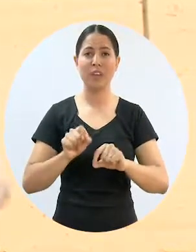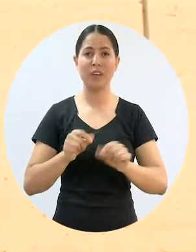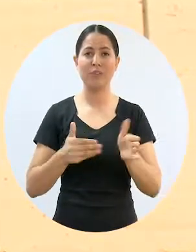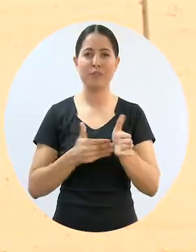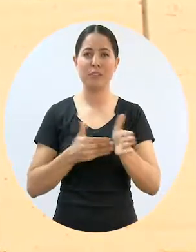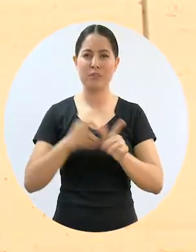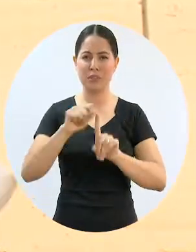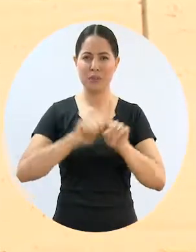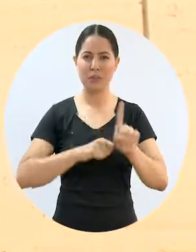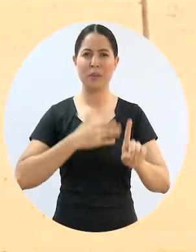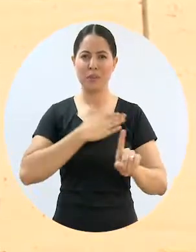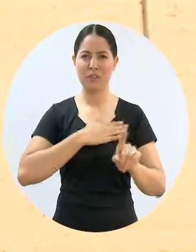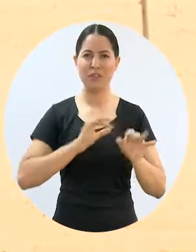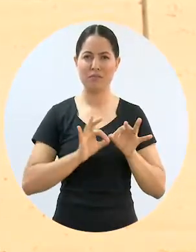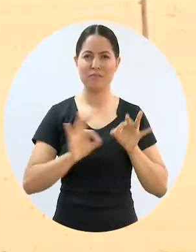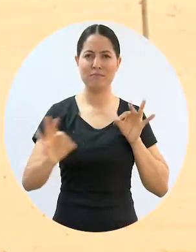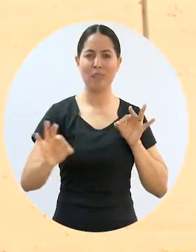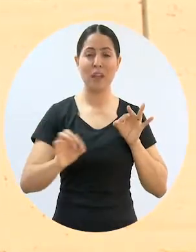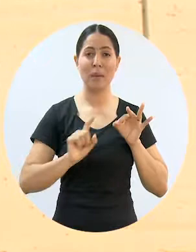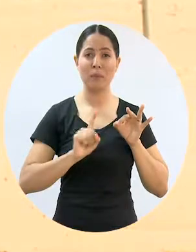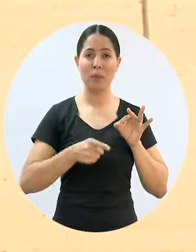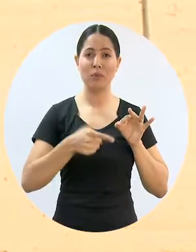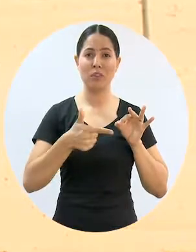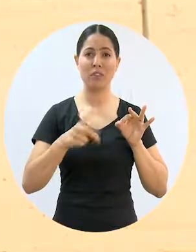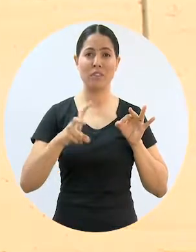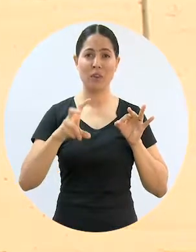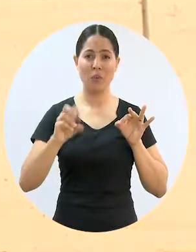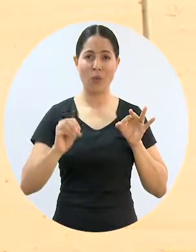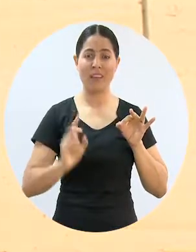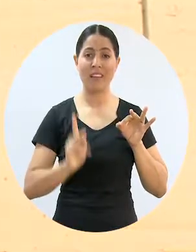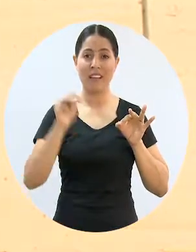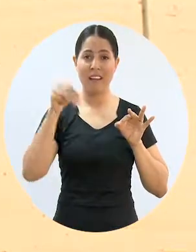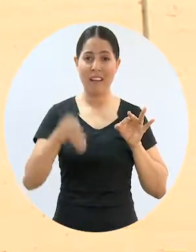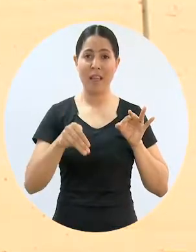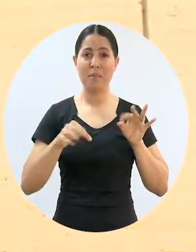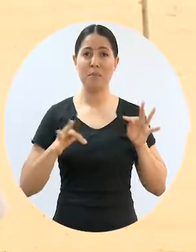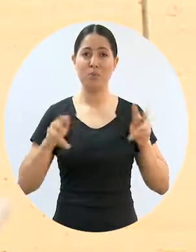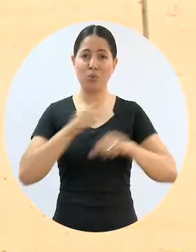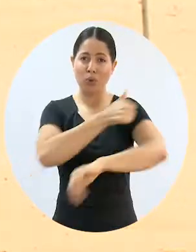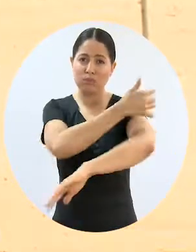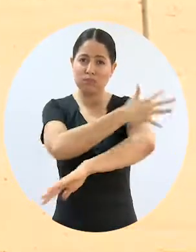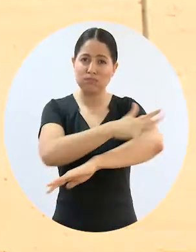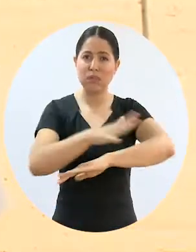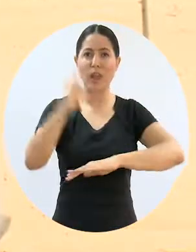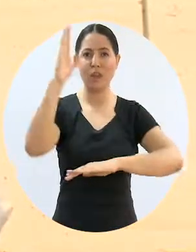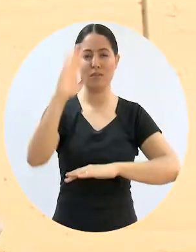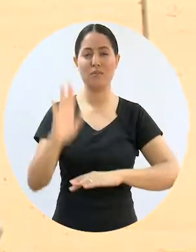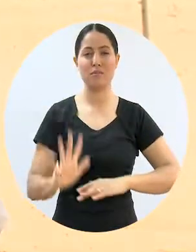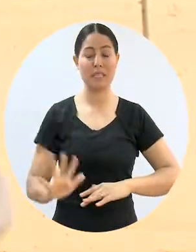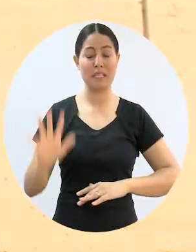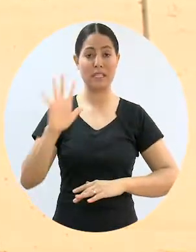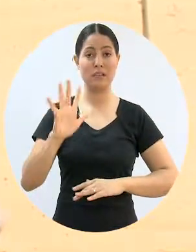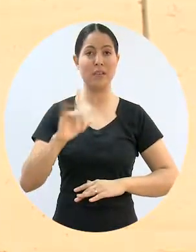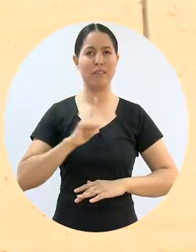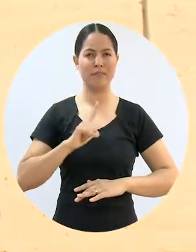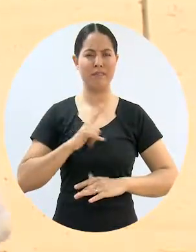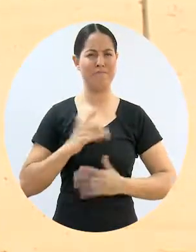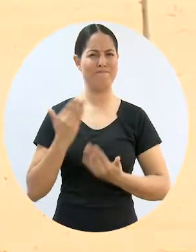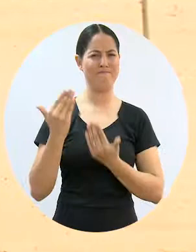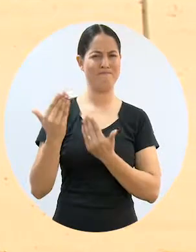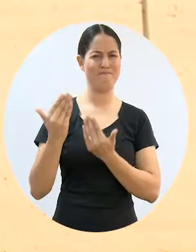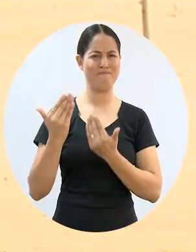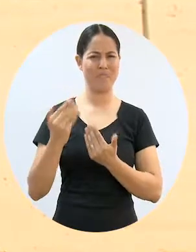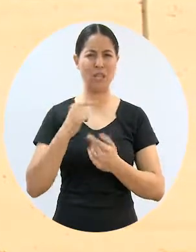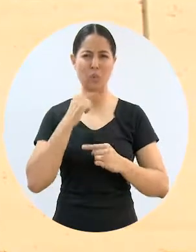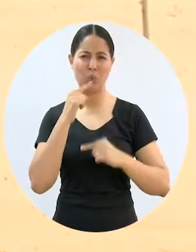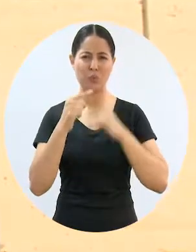2.250 quilômetros da costa brasileira. O vazamento ainda levanta muitas dúvidas e a cada dia que invade